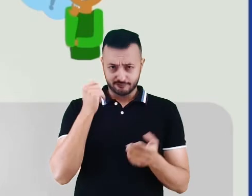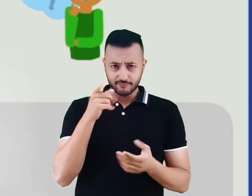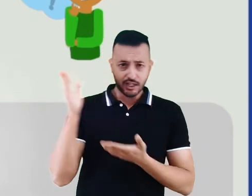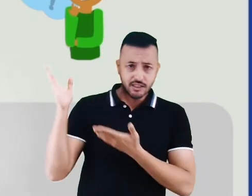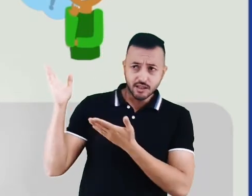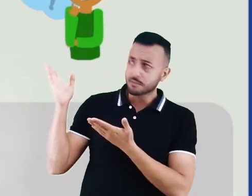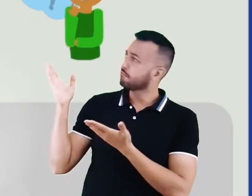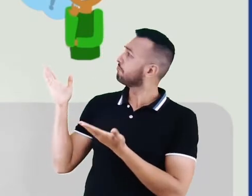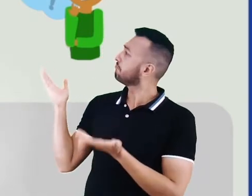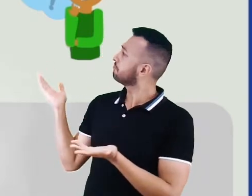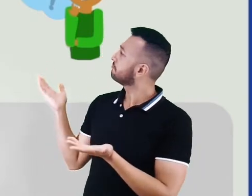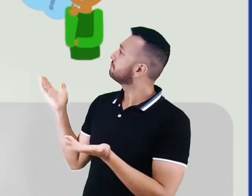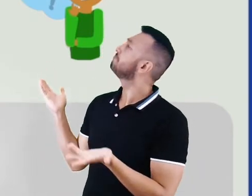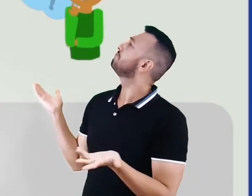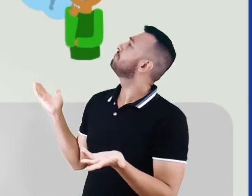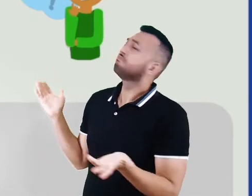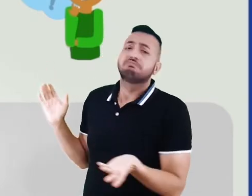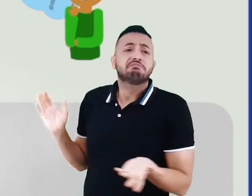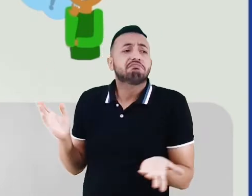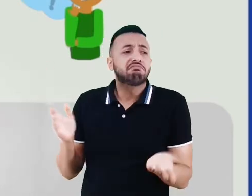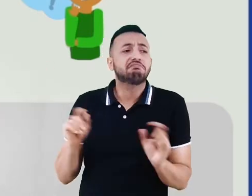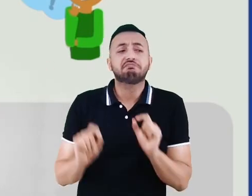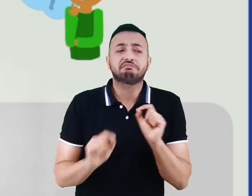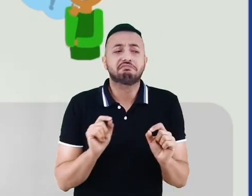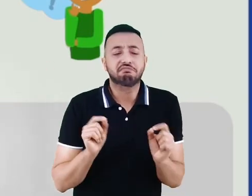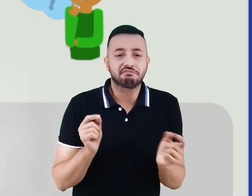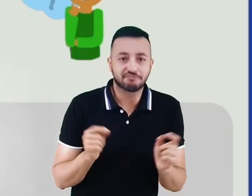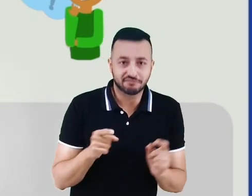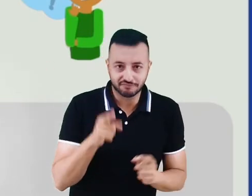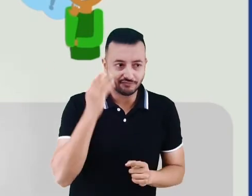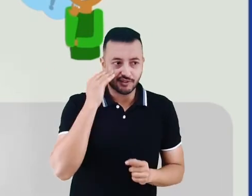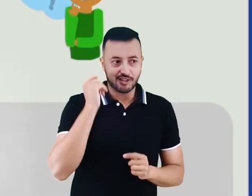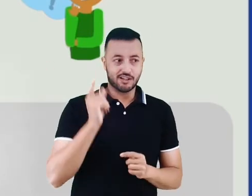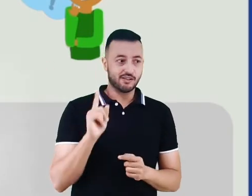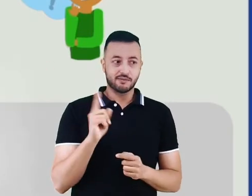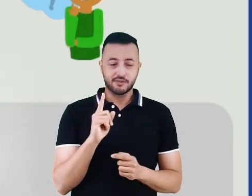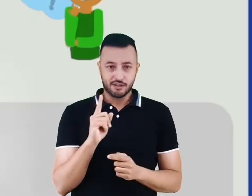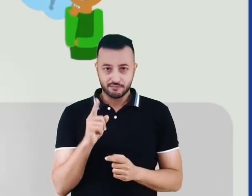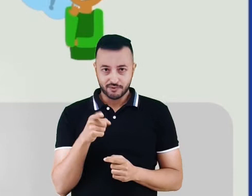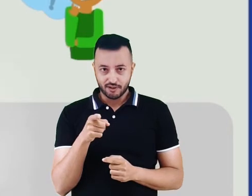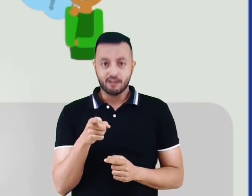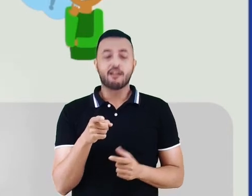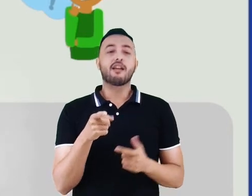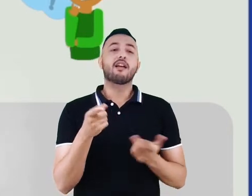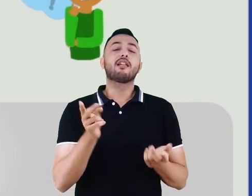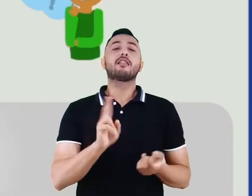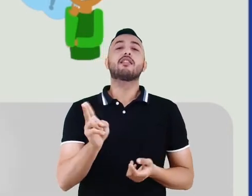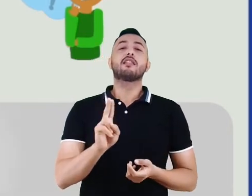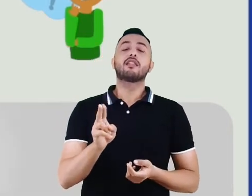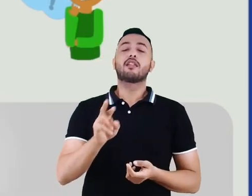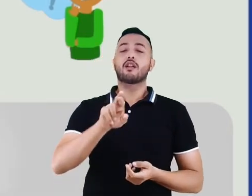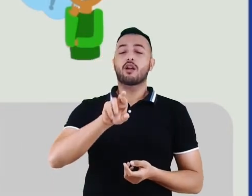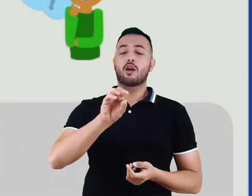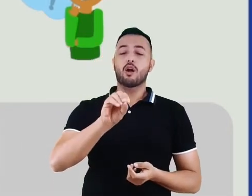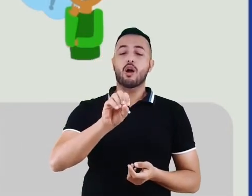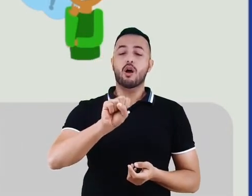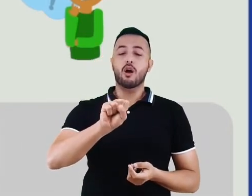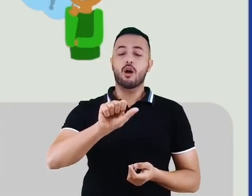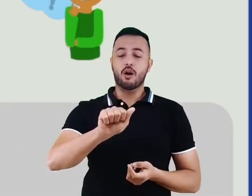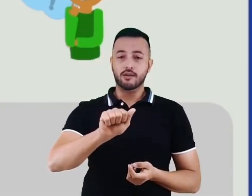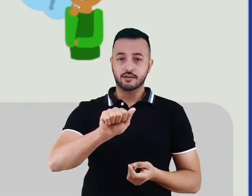sabe que imagem é essa? Essa imagem, para quem não sabe, tá bom? Ela se chama Rosa